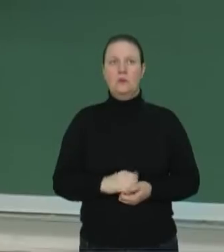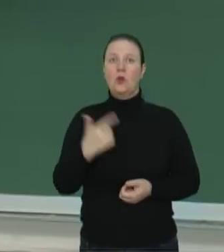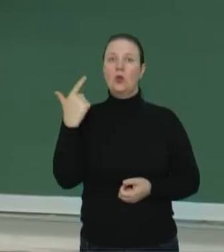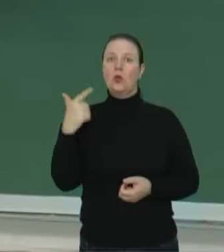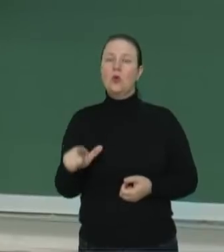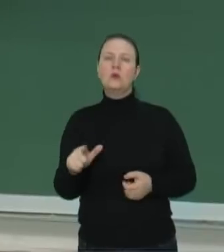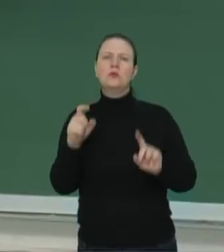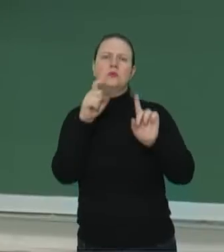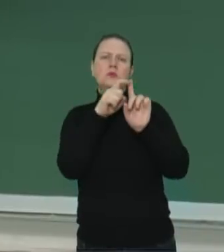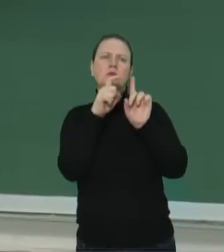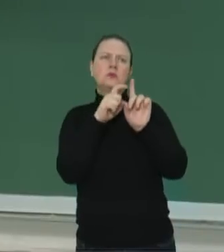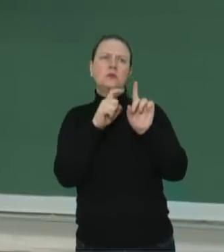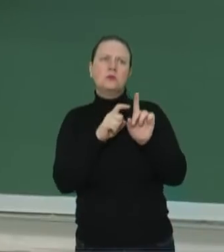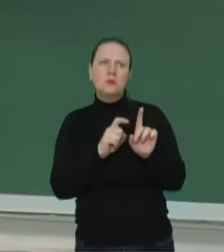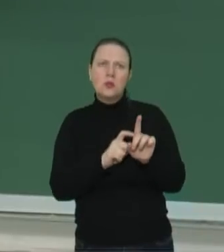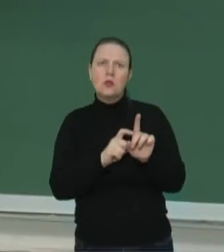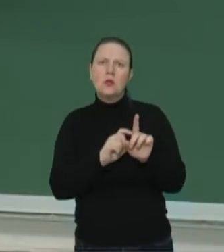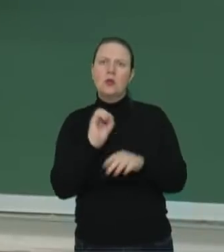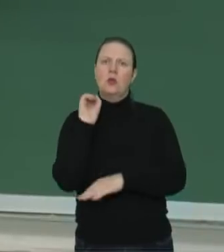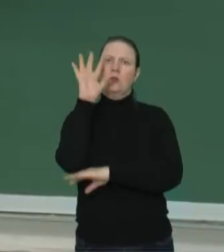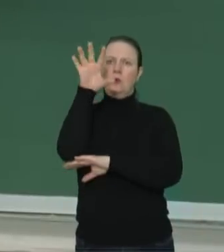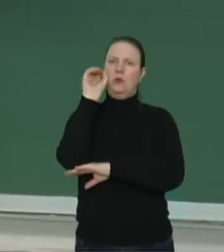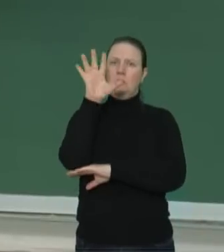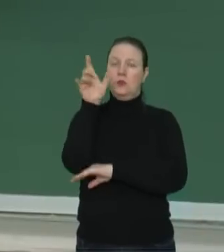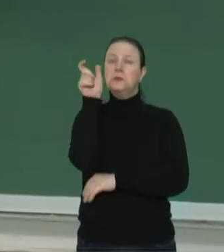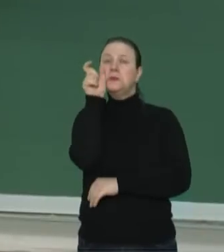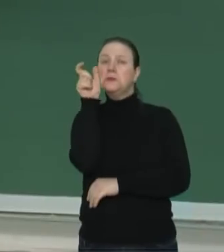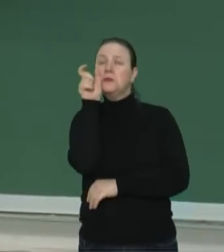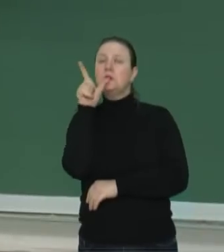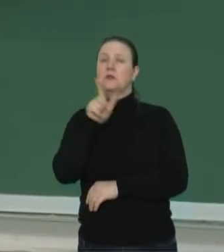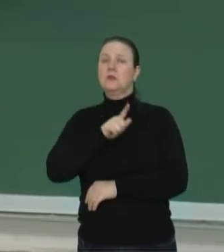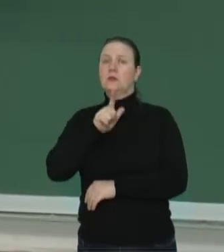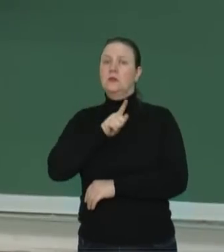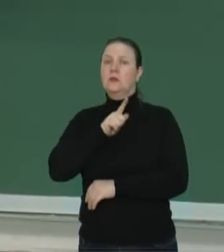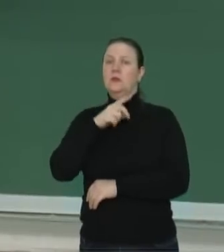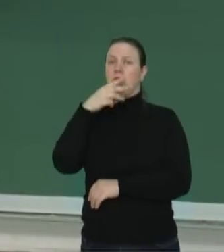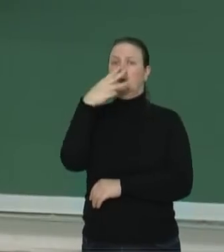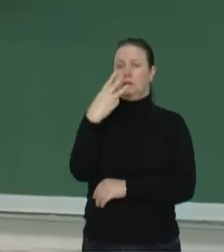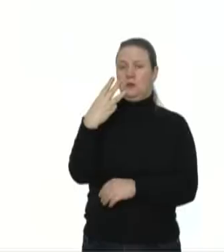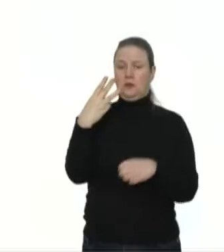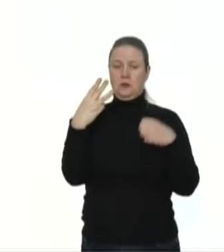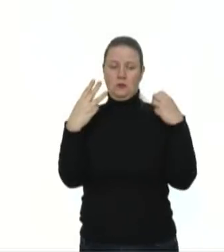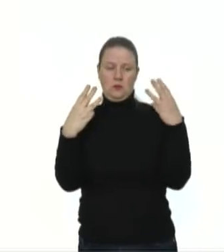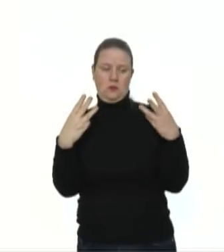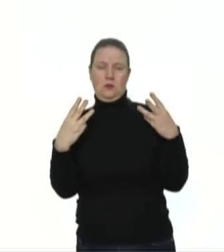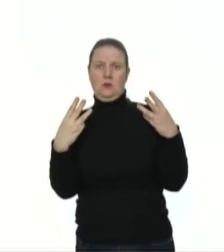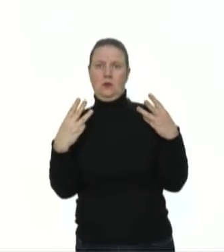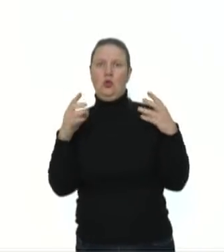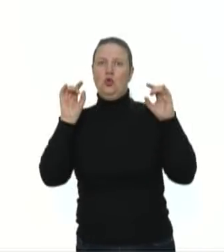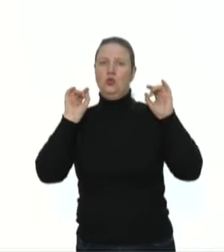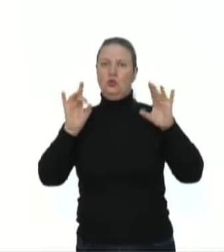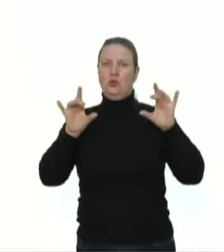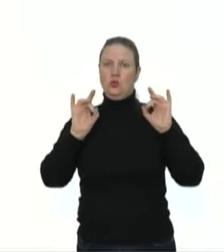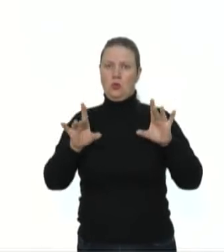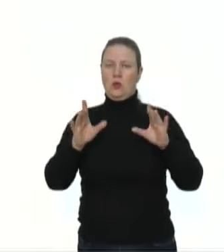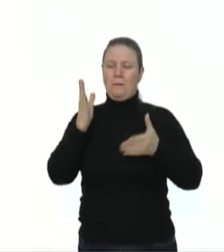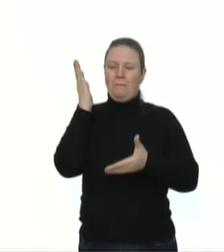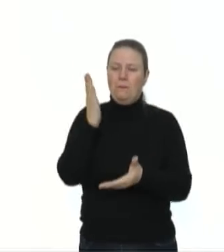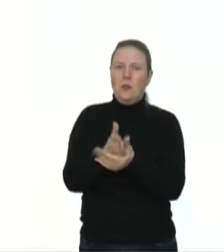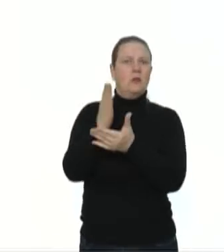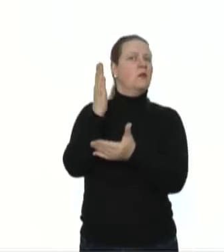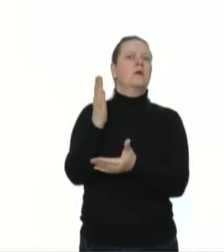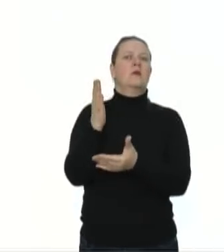Outras modalidades de basquete, bem interessantes. Nós temos o basquete 3x3, ele é disputado só em meia